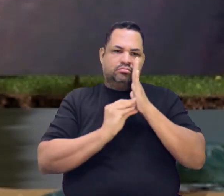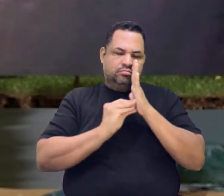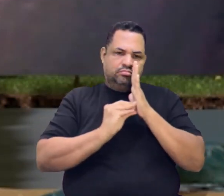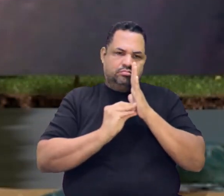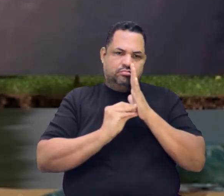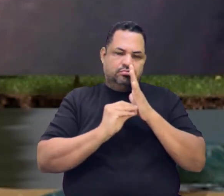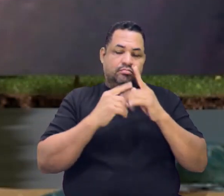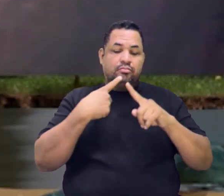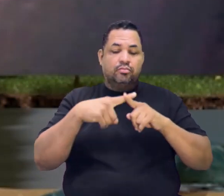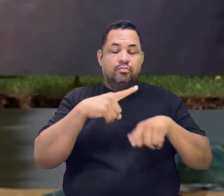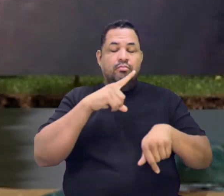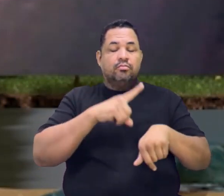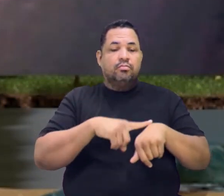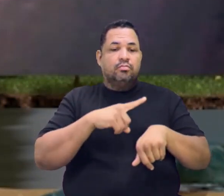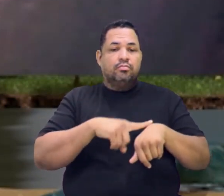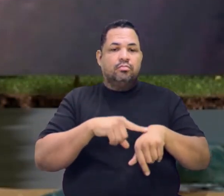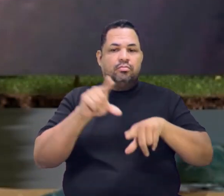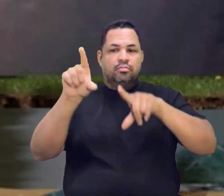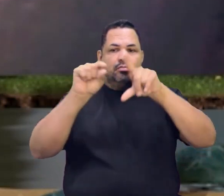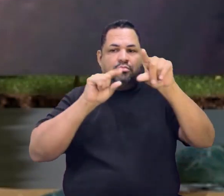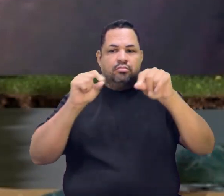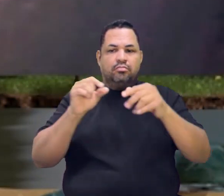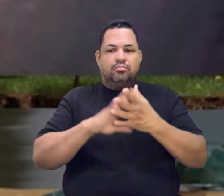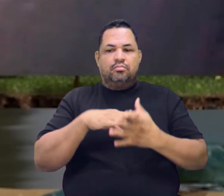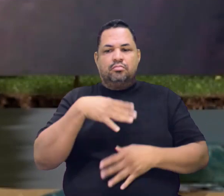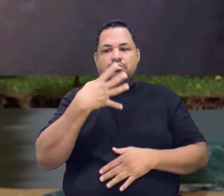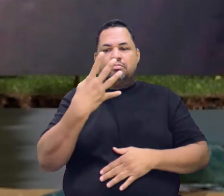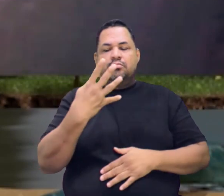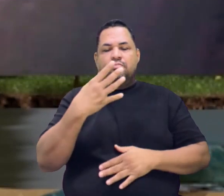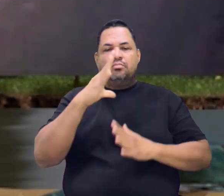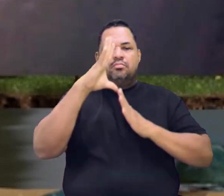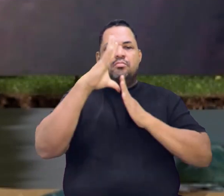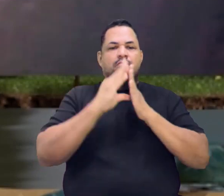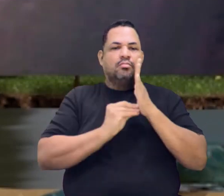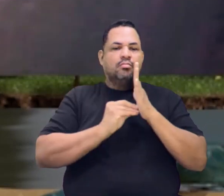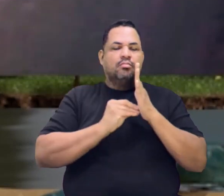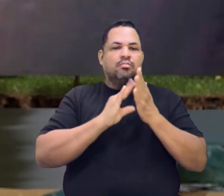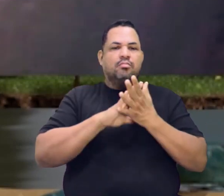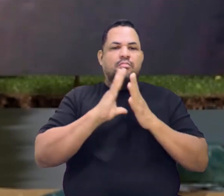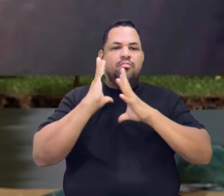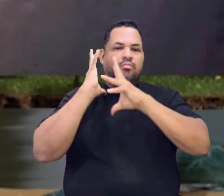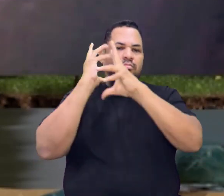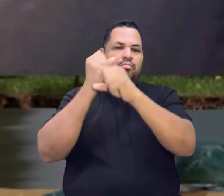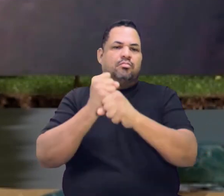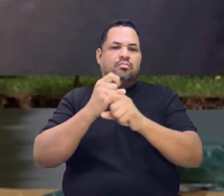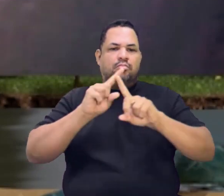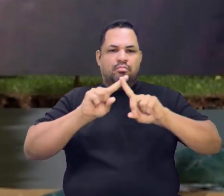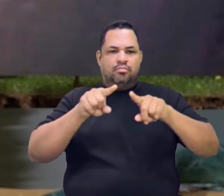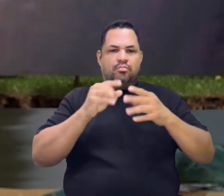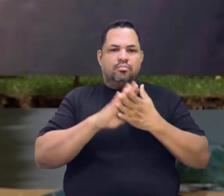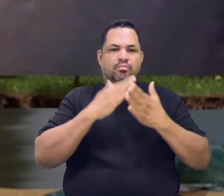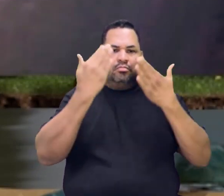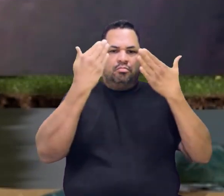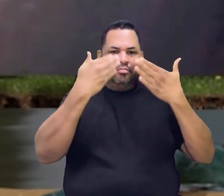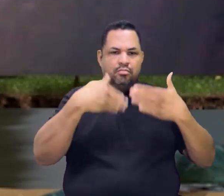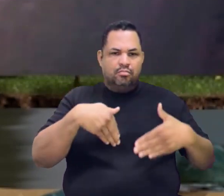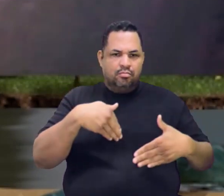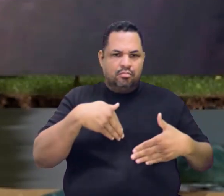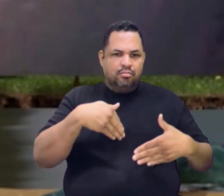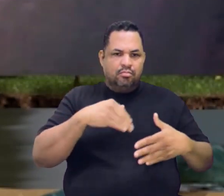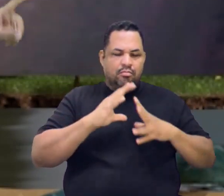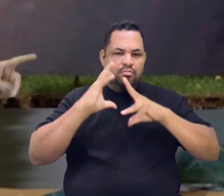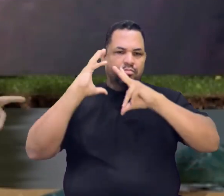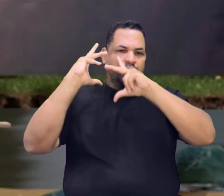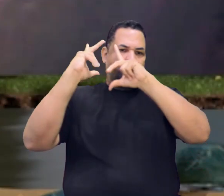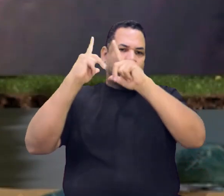tempo. Aí eu seleciono, coloquei 4 conteúdos para revisão e vou falar sobre eles. Mas a prova